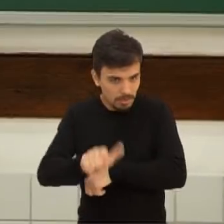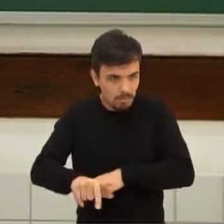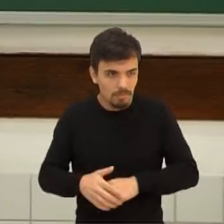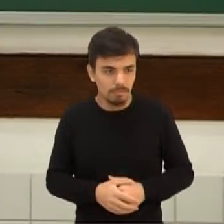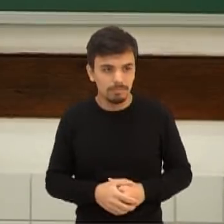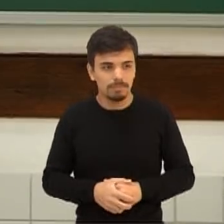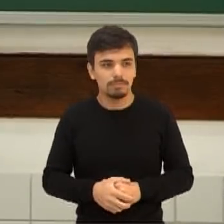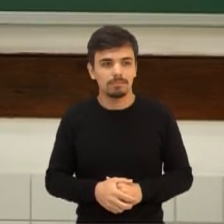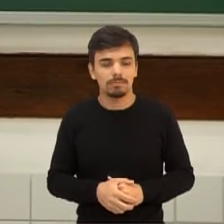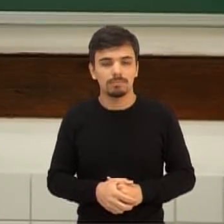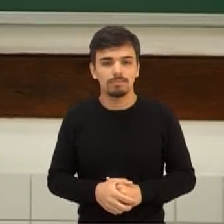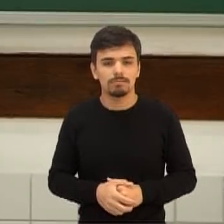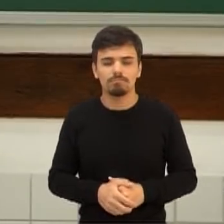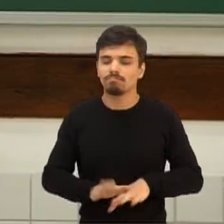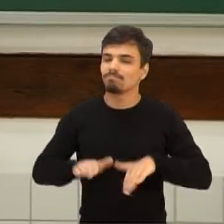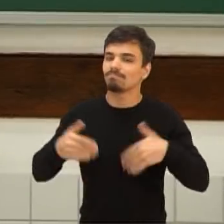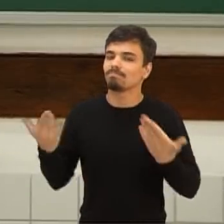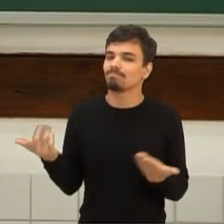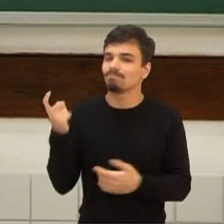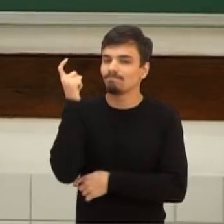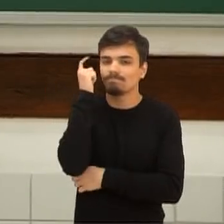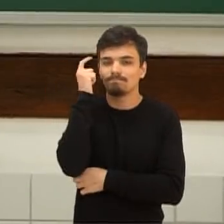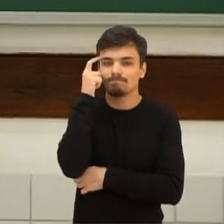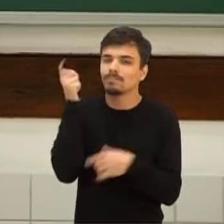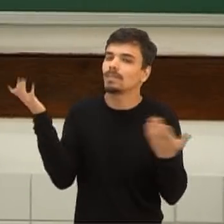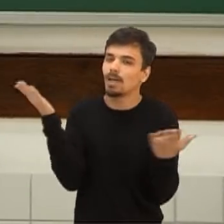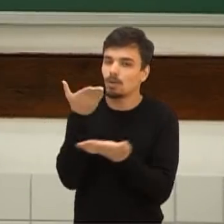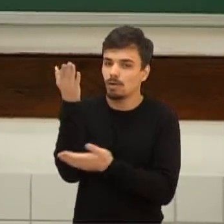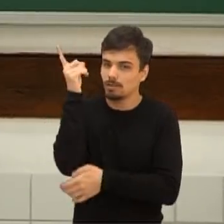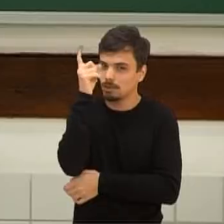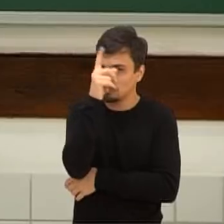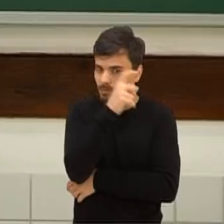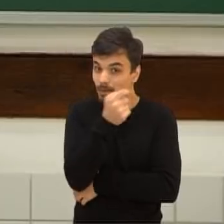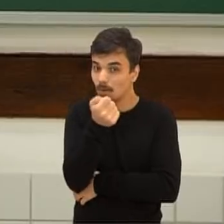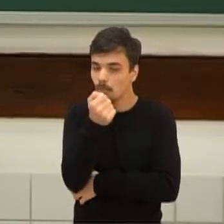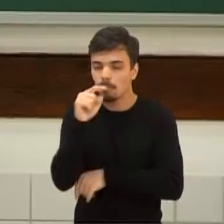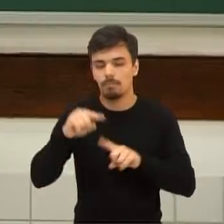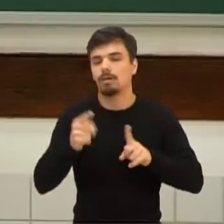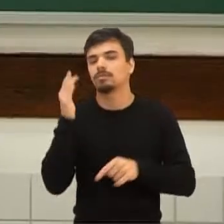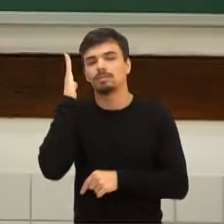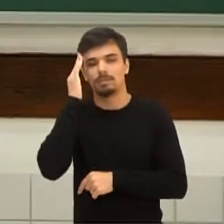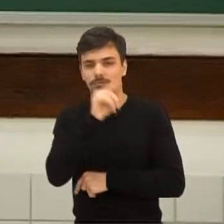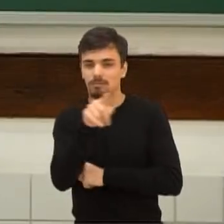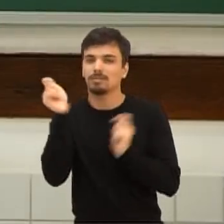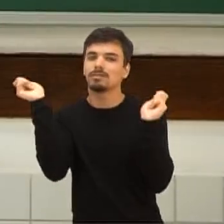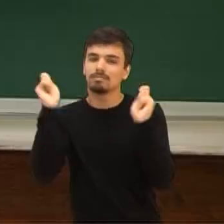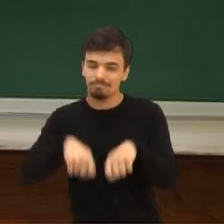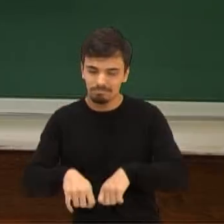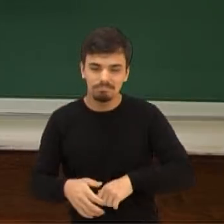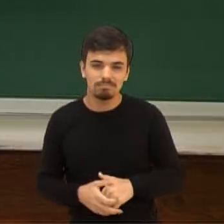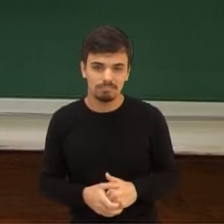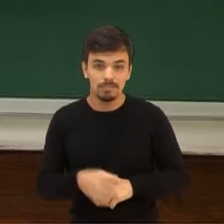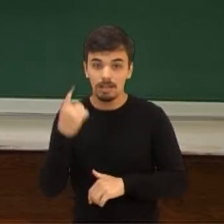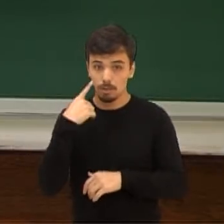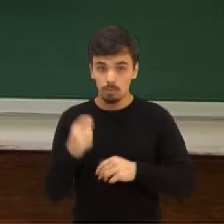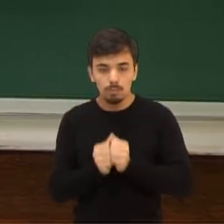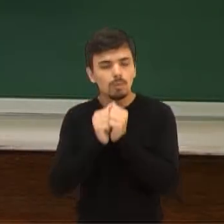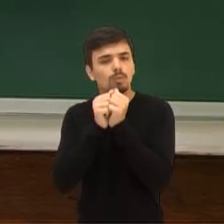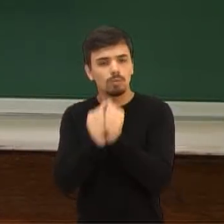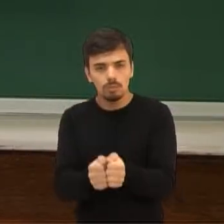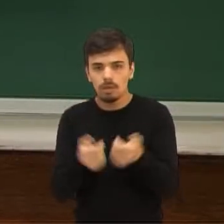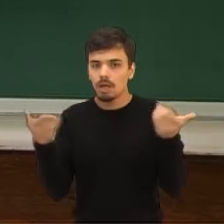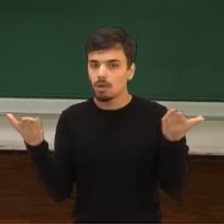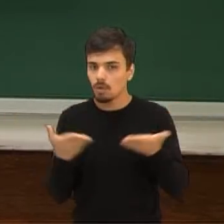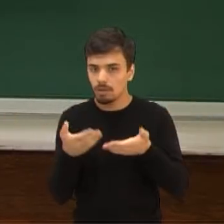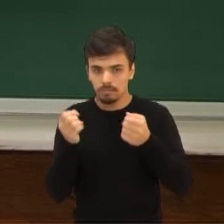pouquinho? Agora vai dificultar um pouquinho, mas eu sei que vocês são capazes. Então, vamos junto aqui